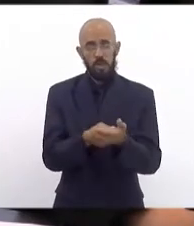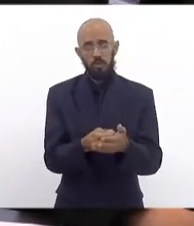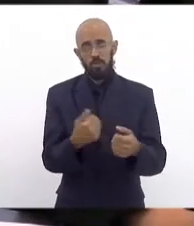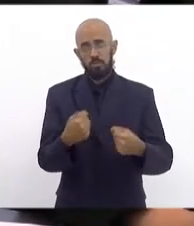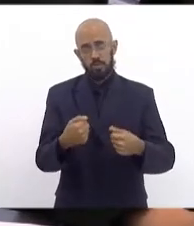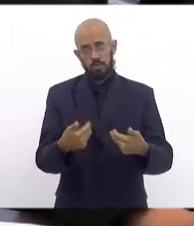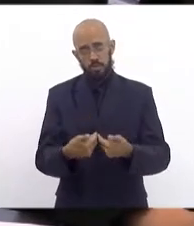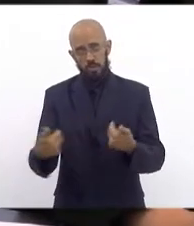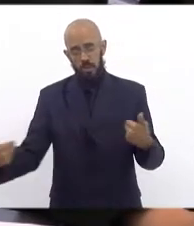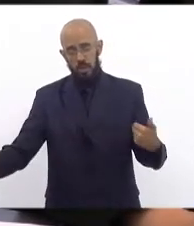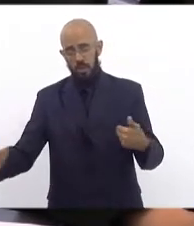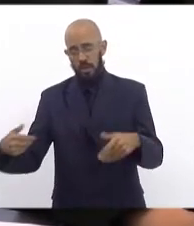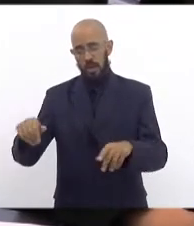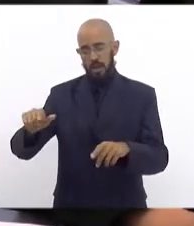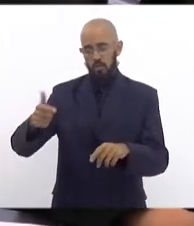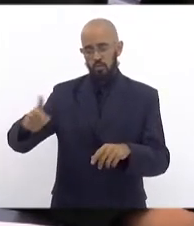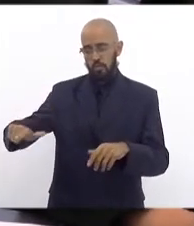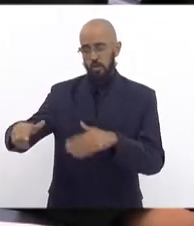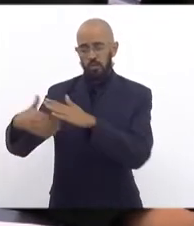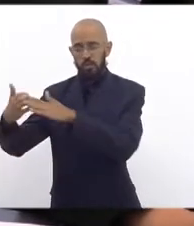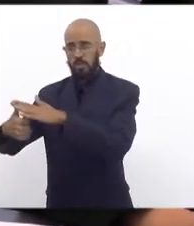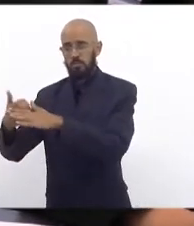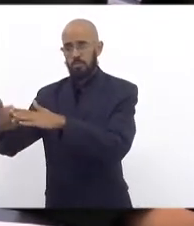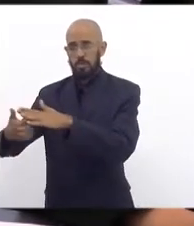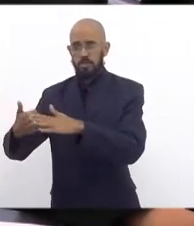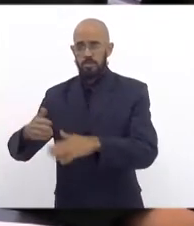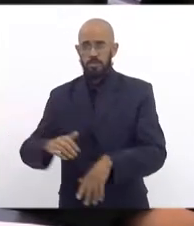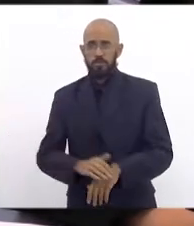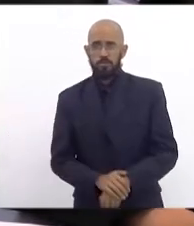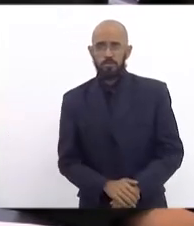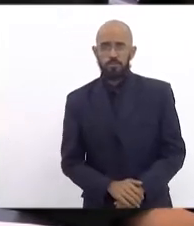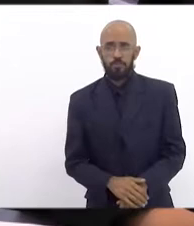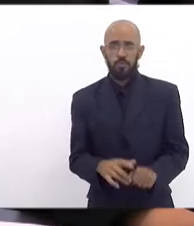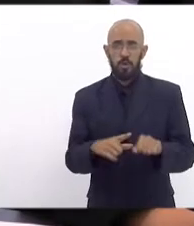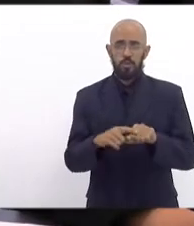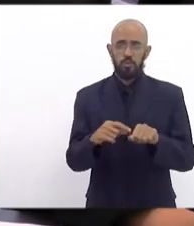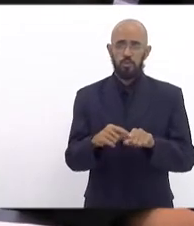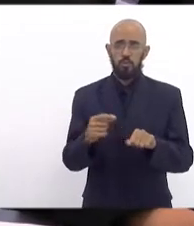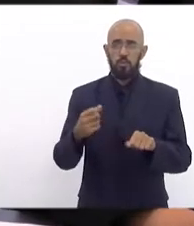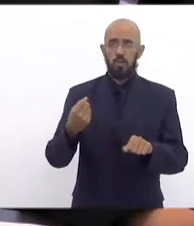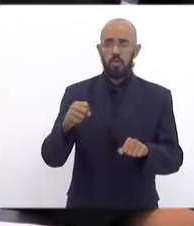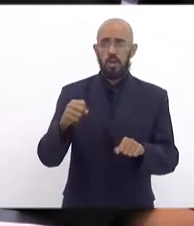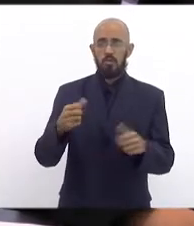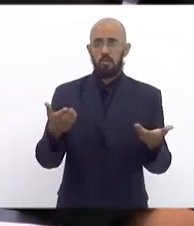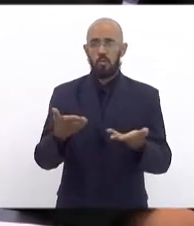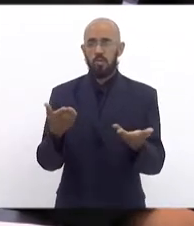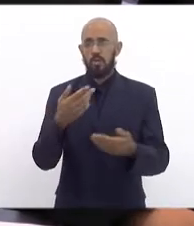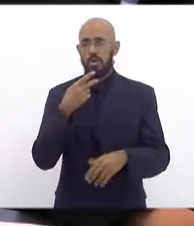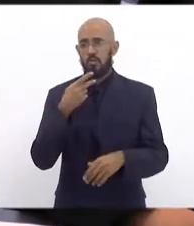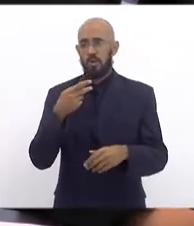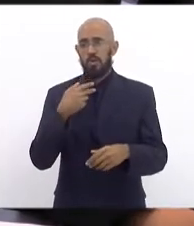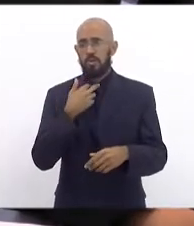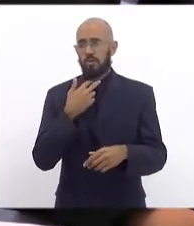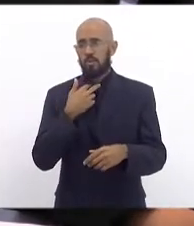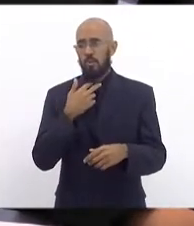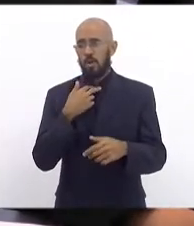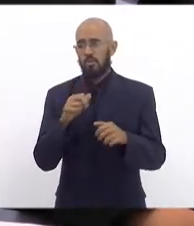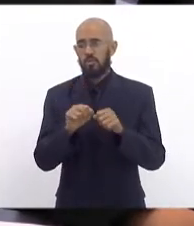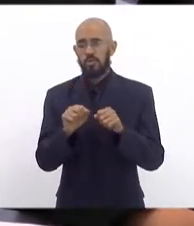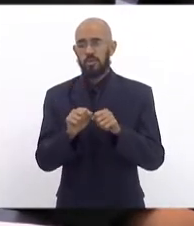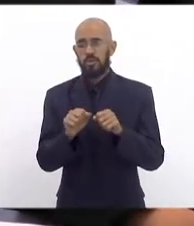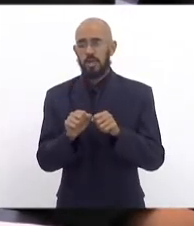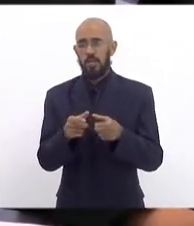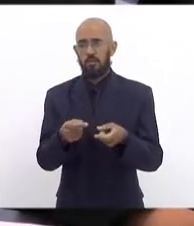segregar essa atividade um outro estabelecimento E aí o artigo 8º hoje diz que ela não pode fazer operação para venda para